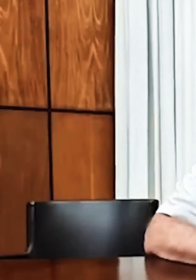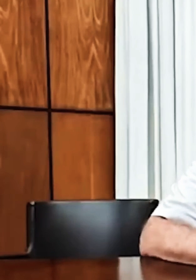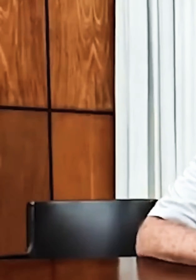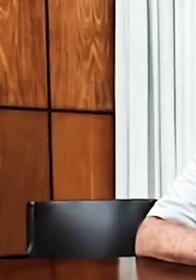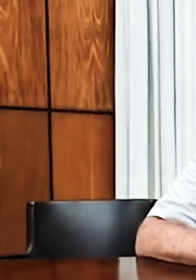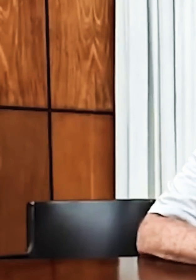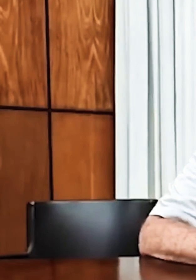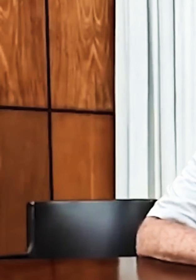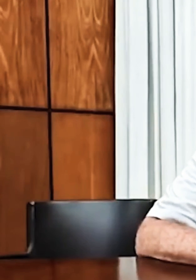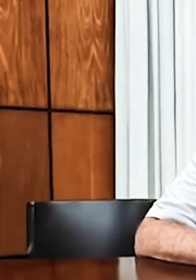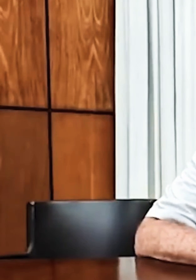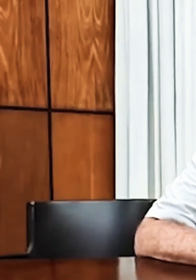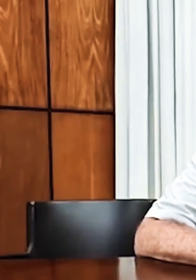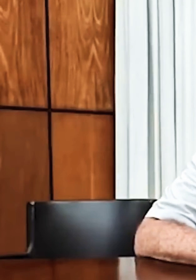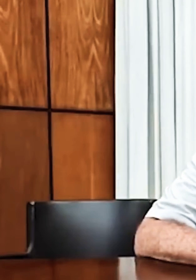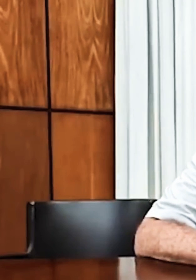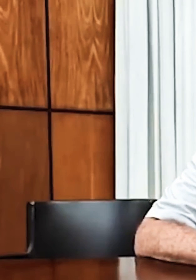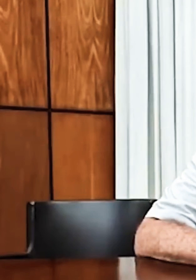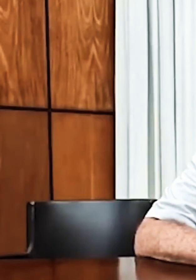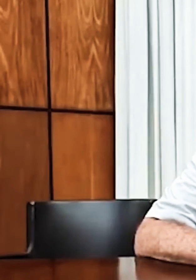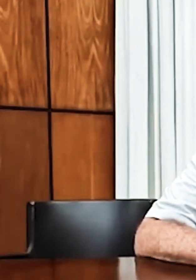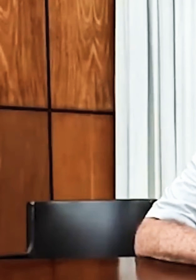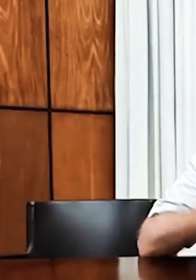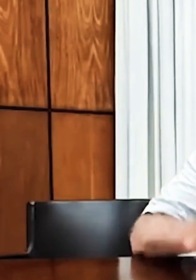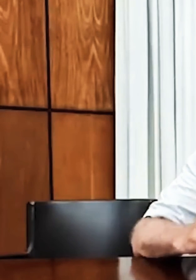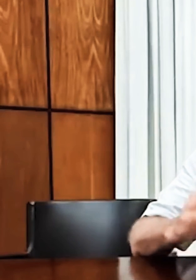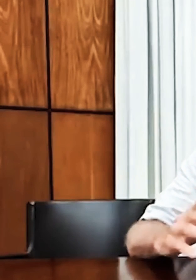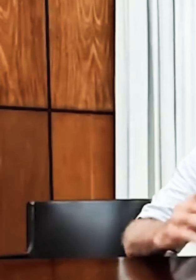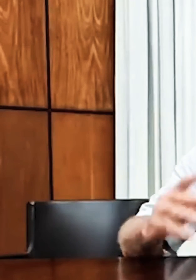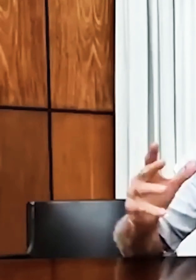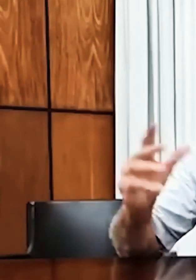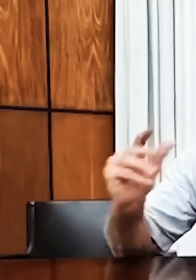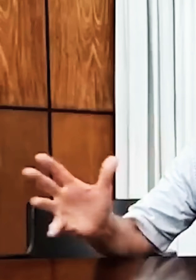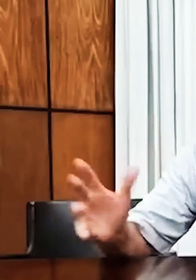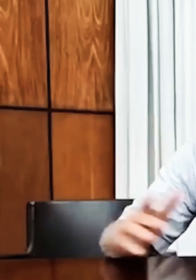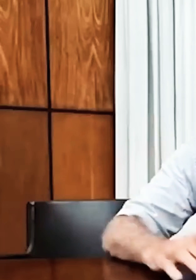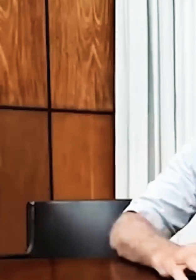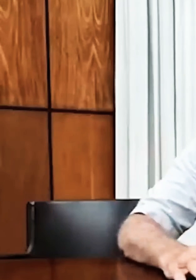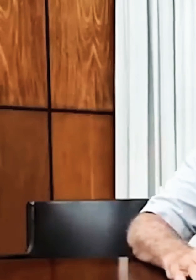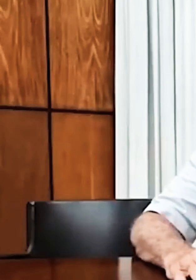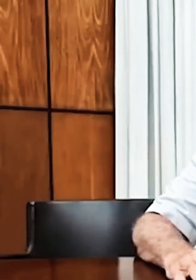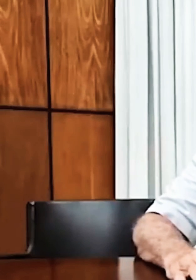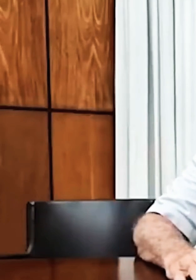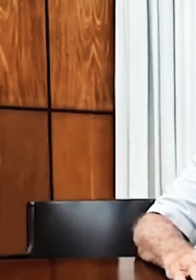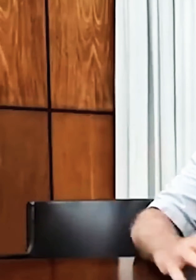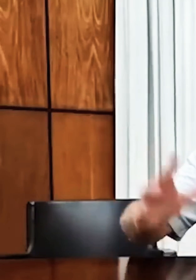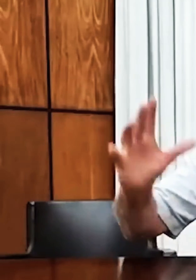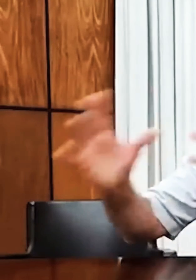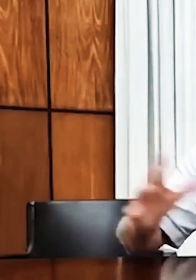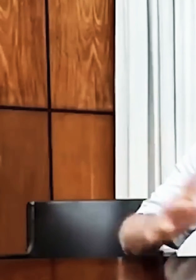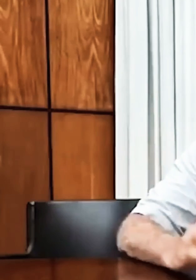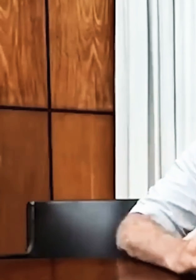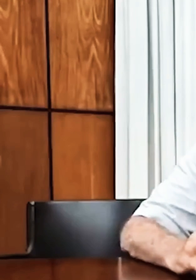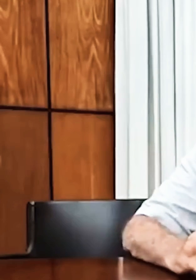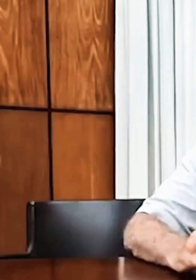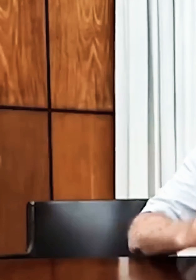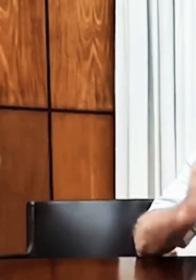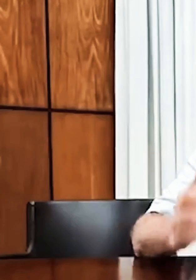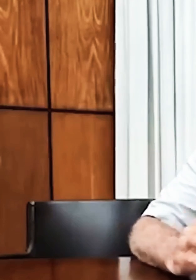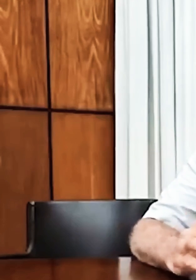PT aqui no Congresso Nacional. Sempre tentaram relativizar essa questão. No